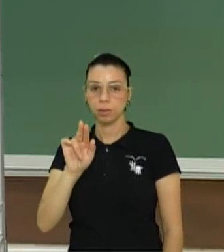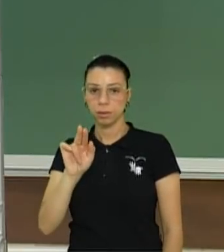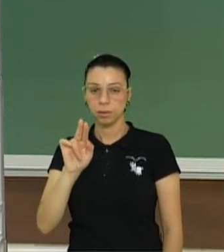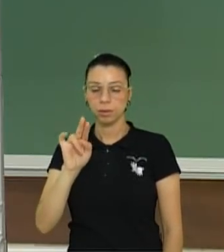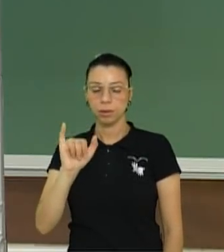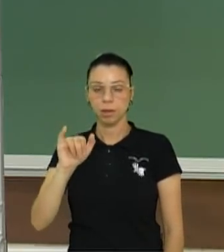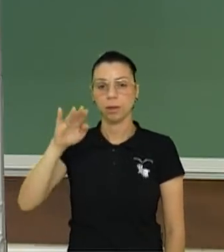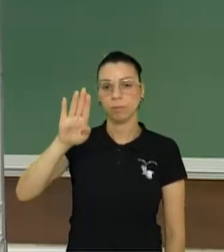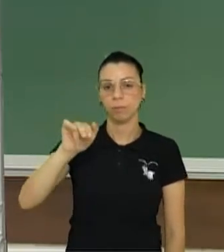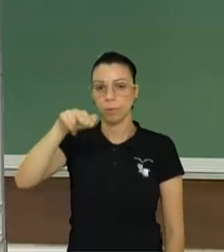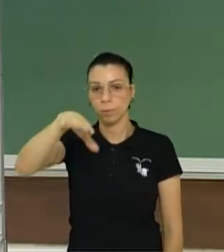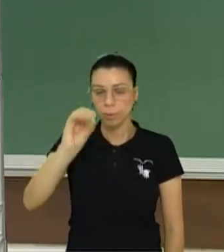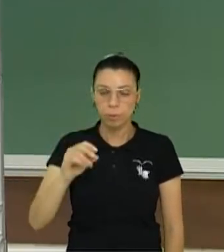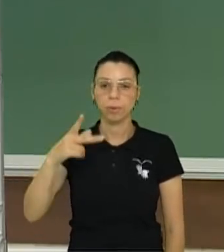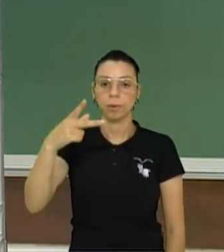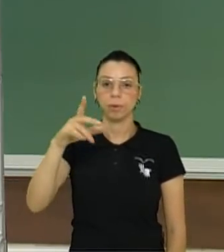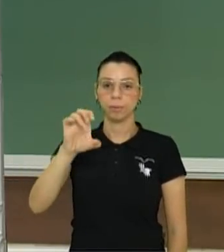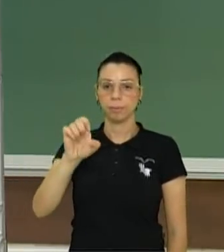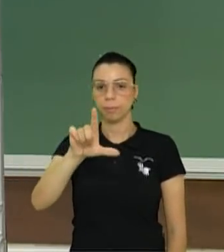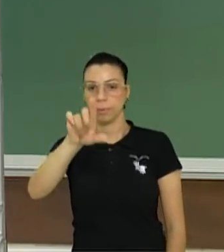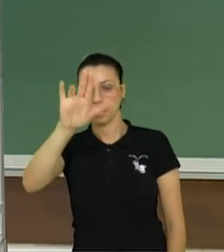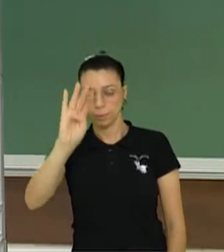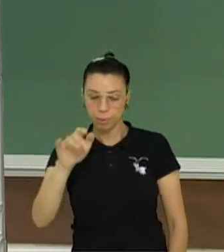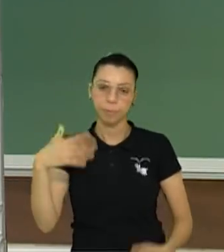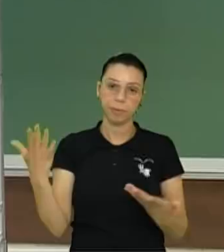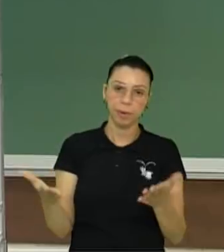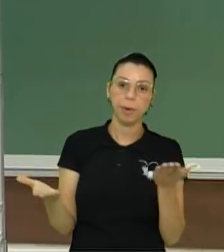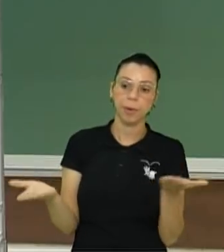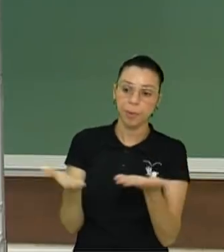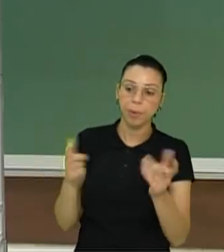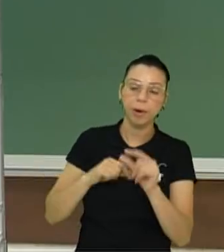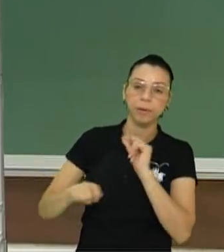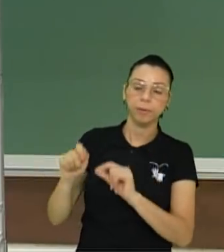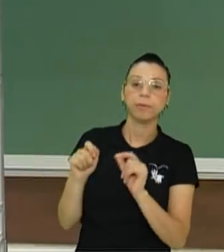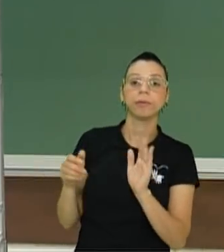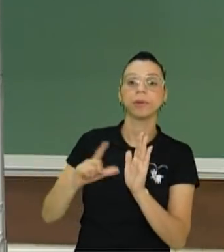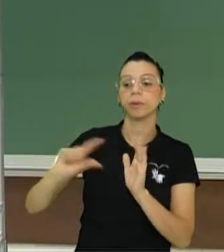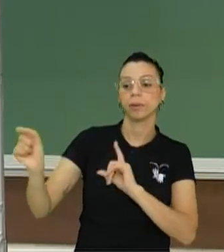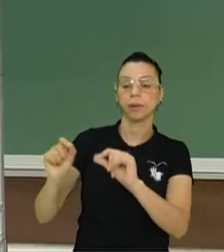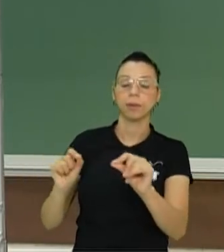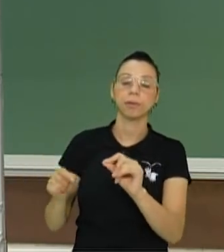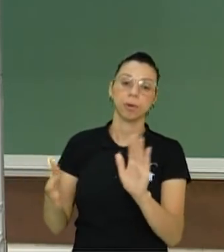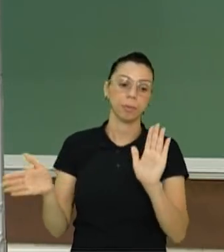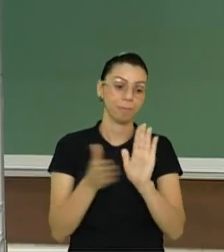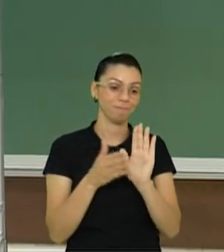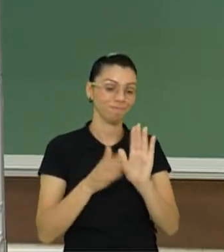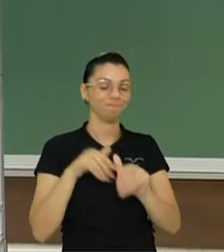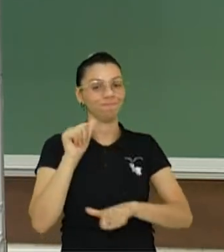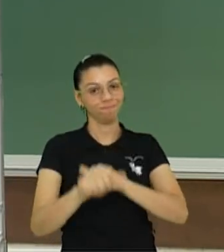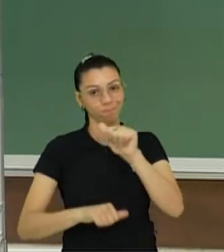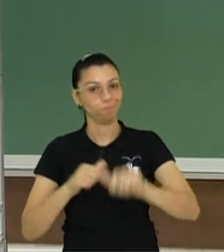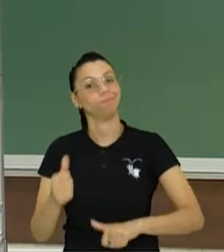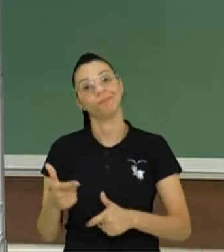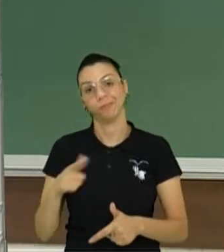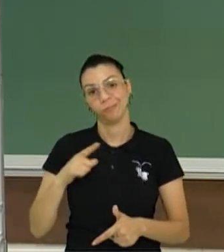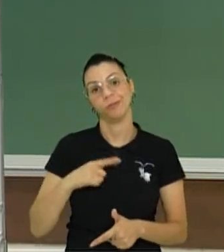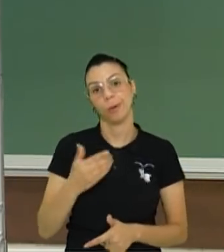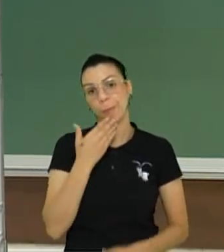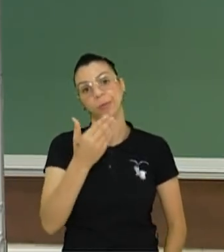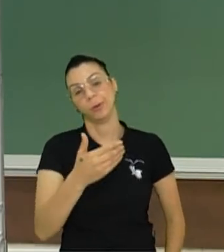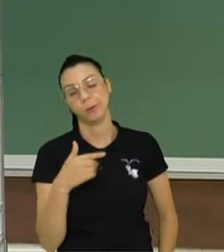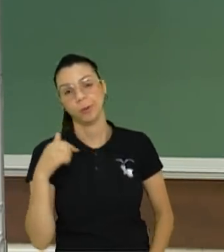então, quando eles saíram da cidade, obrigaram os patrícios, falaram, olha, vamos ter que ajudar, vamos ter que propor mudanças, vamos ter que atender algumas reivindicações